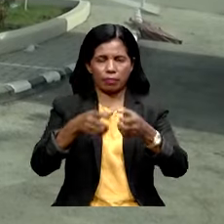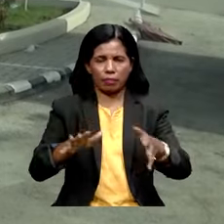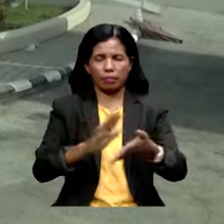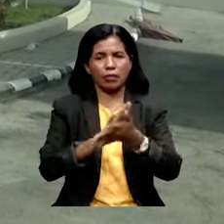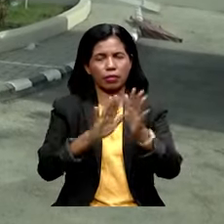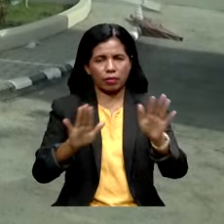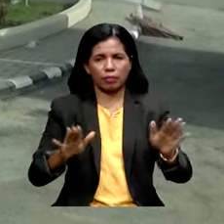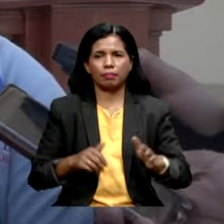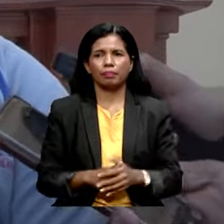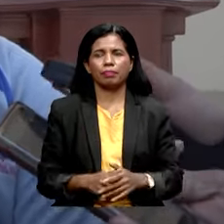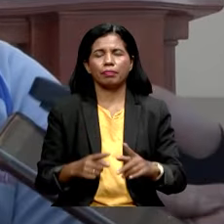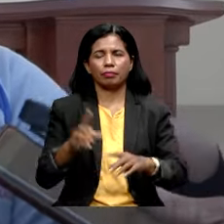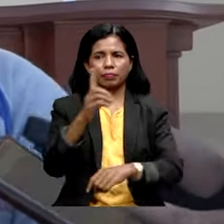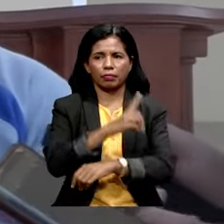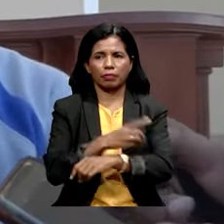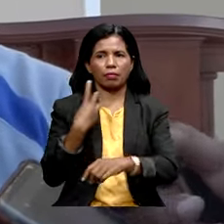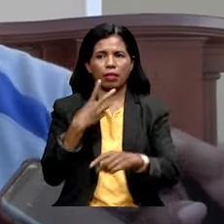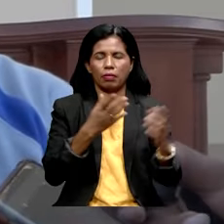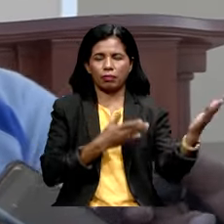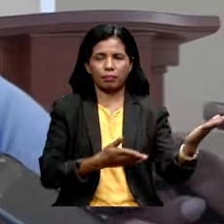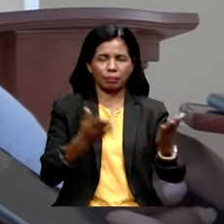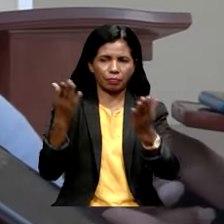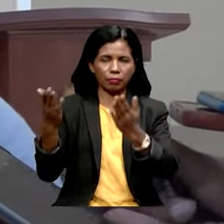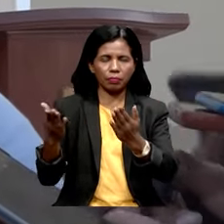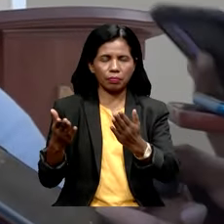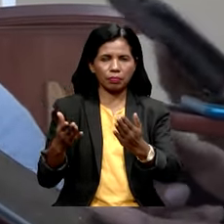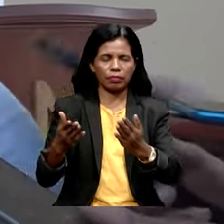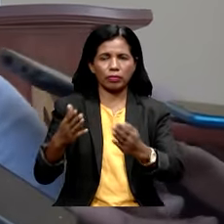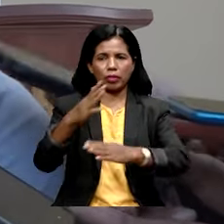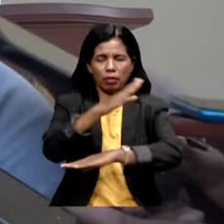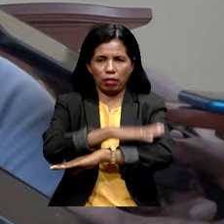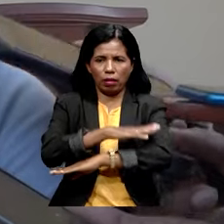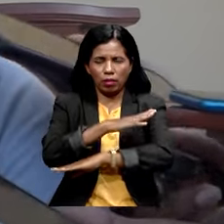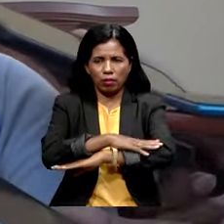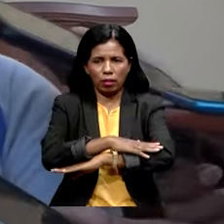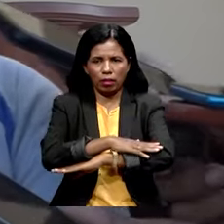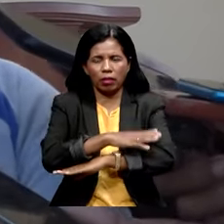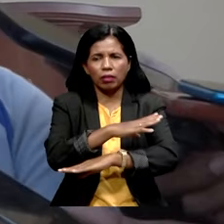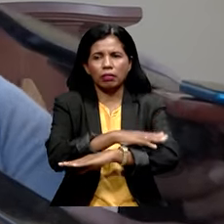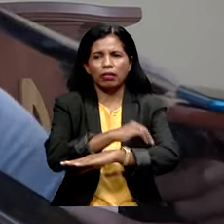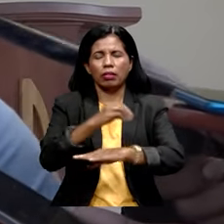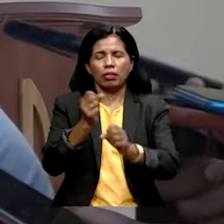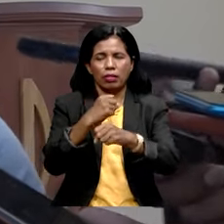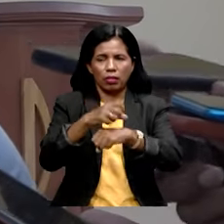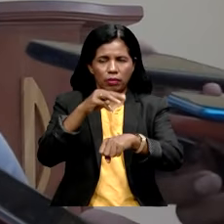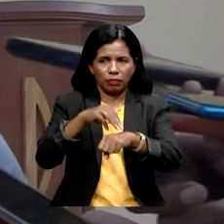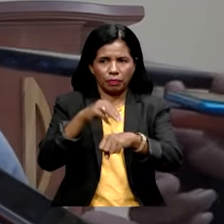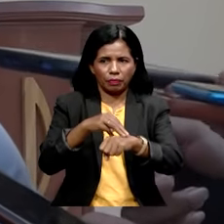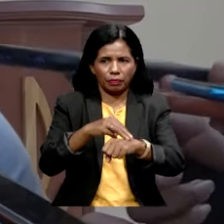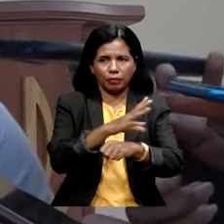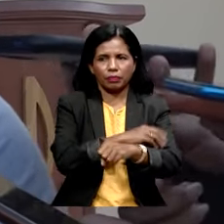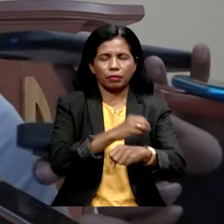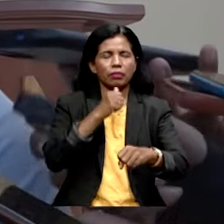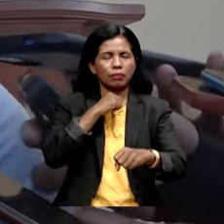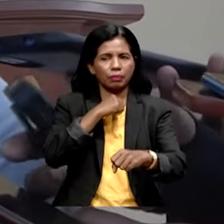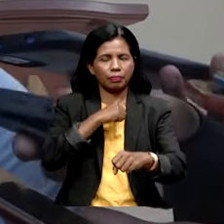ame transporta ona altar santo no mos ambão ne bem a corcida sua santidade papa